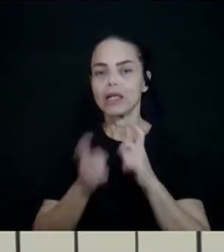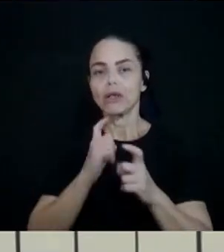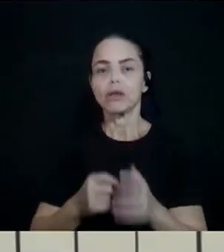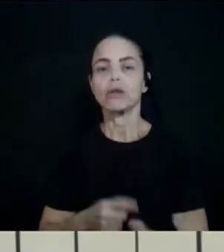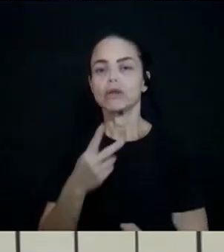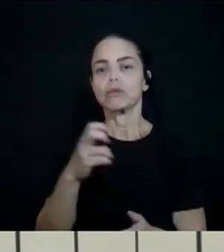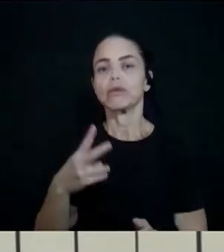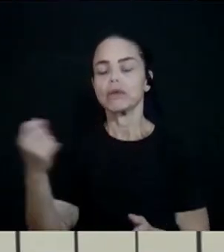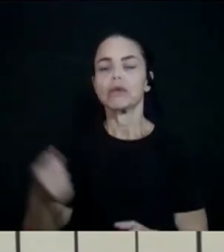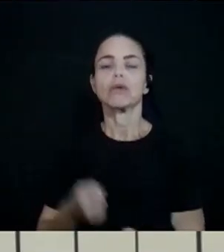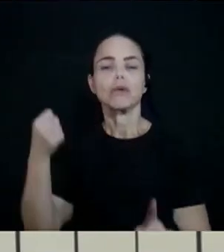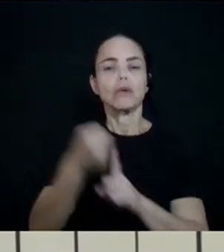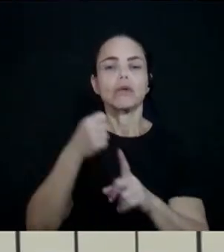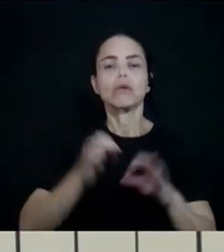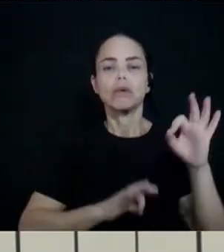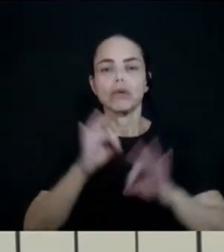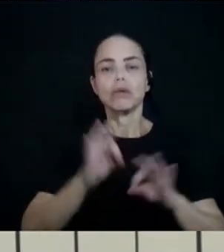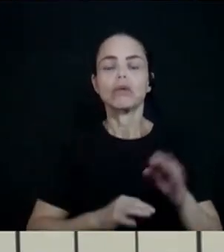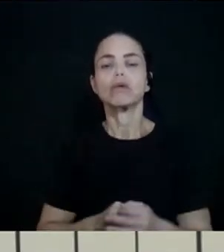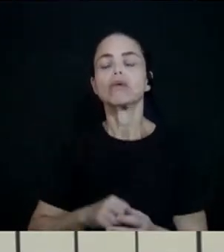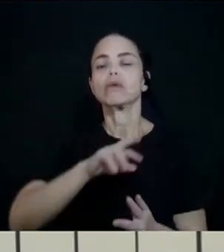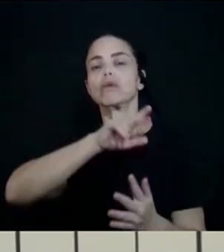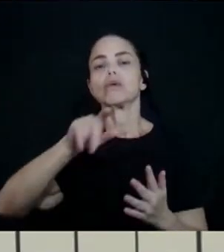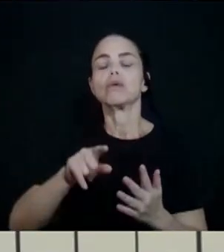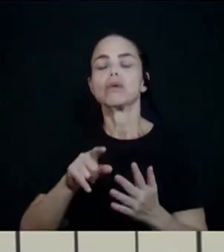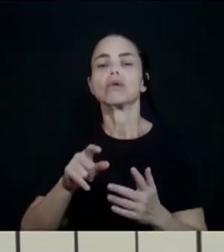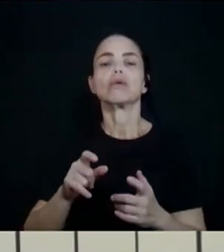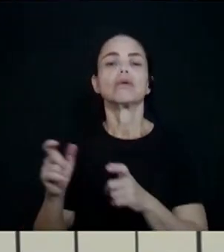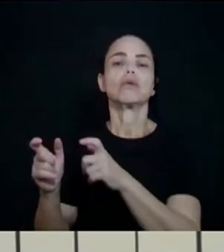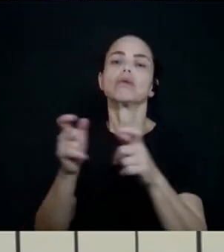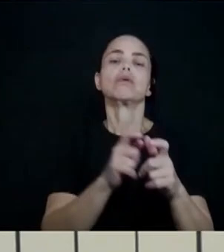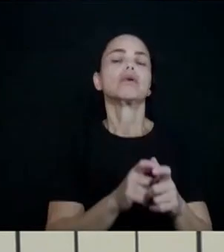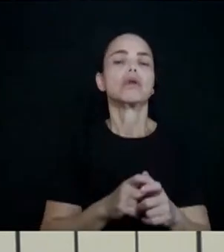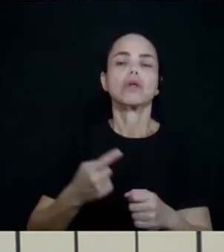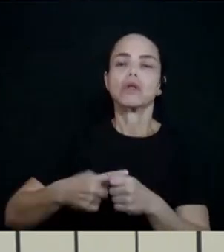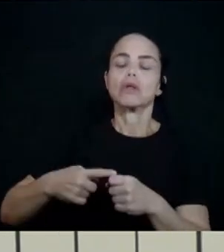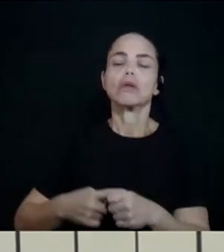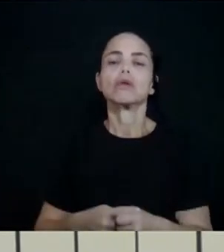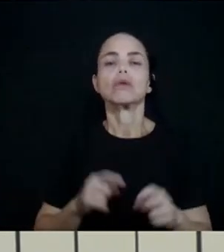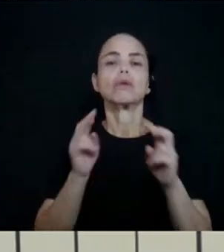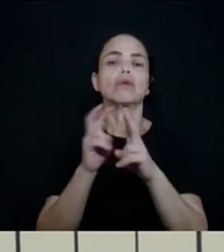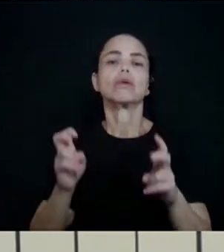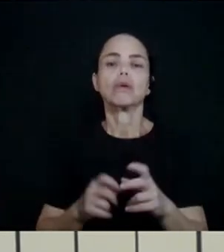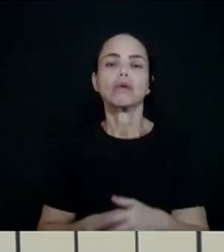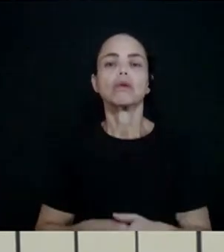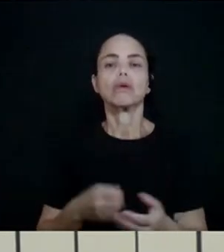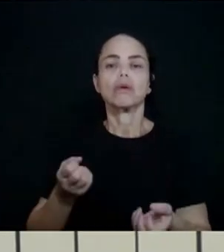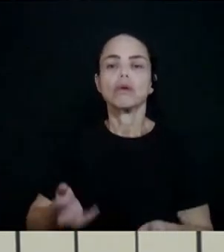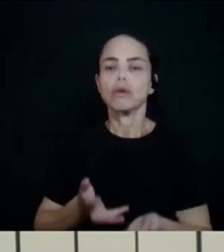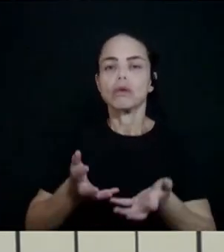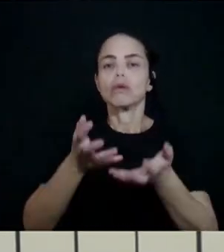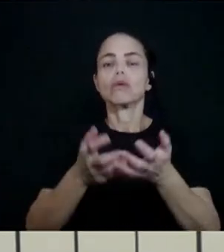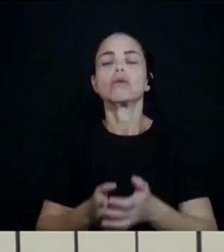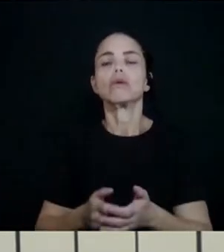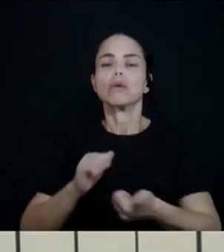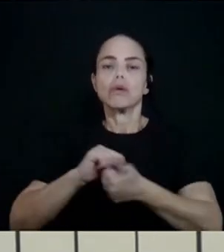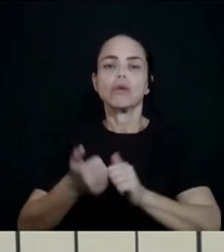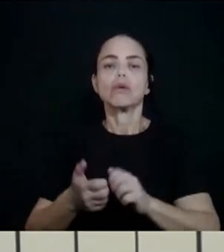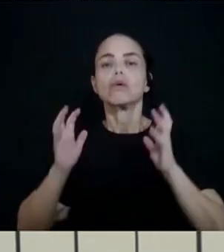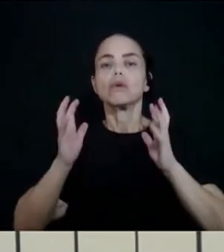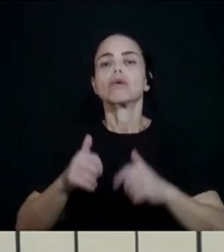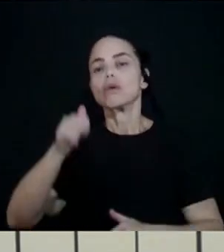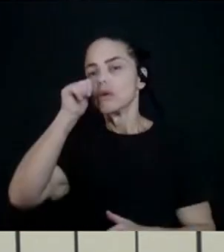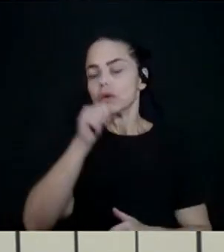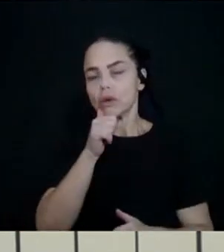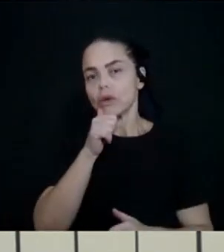impactam diferentes áreas da cidade. Entre os temas discutidos estão incentivo ao futebol feminino e